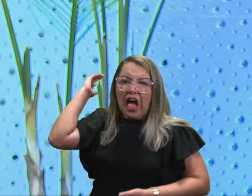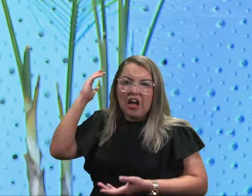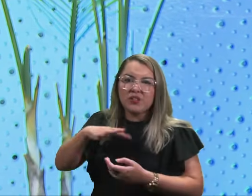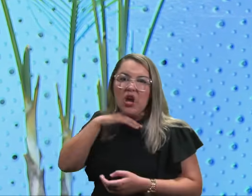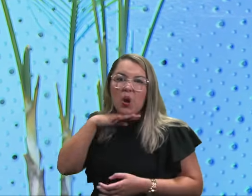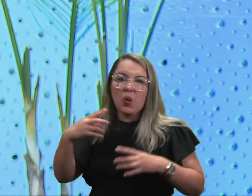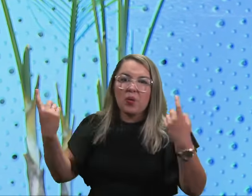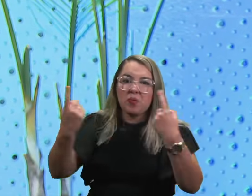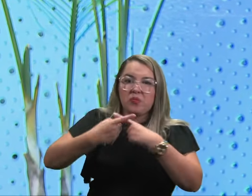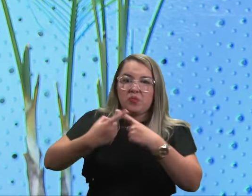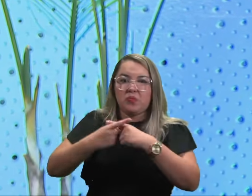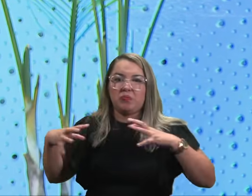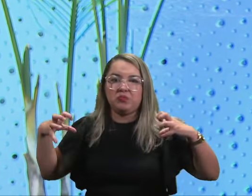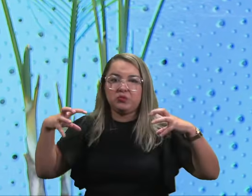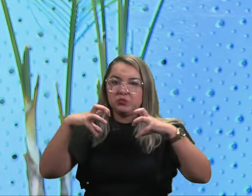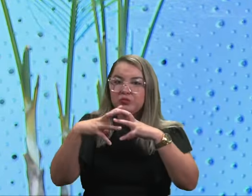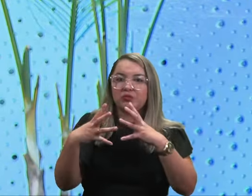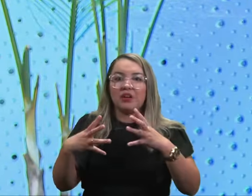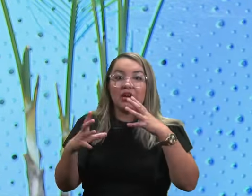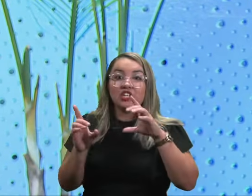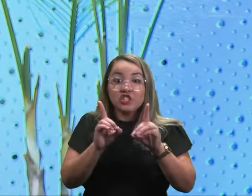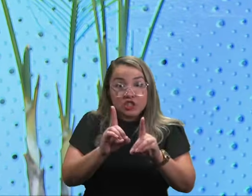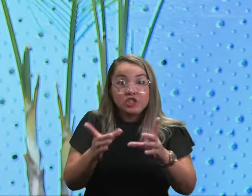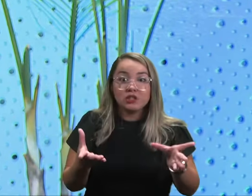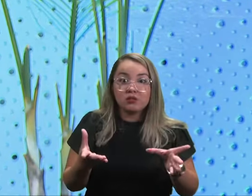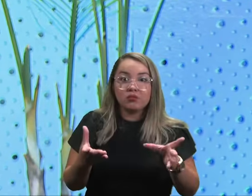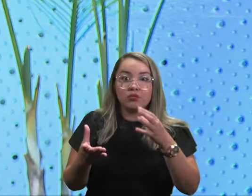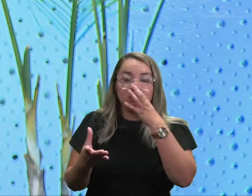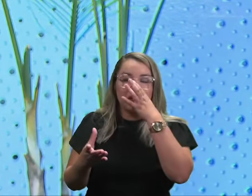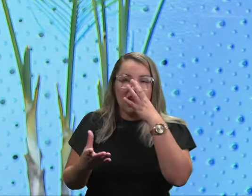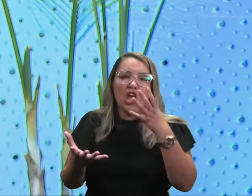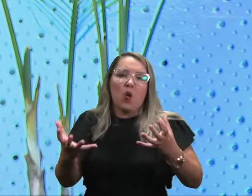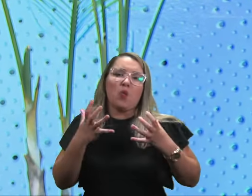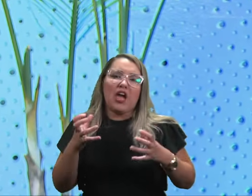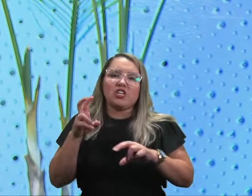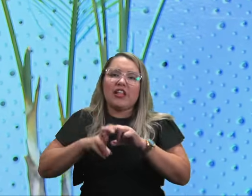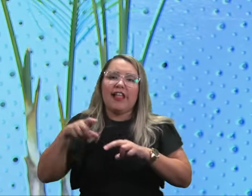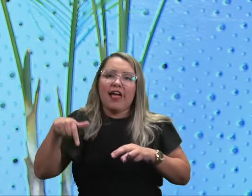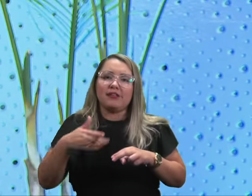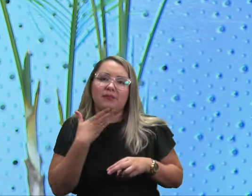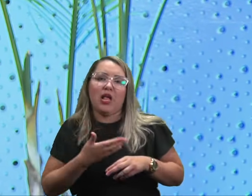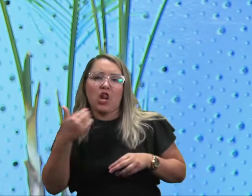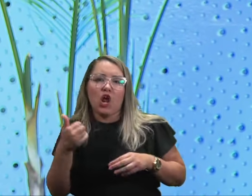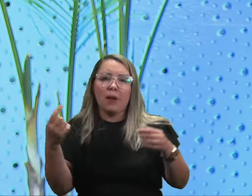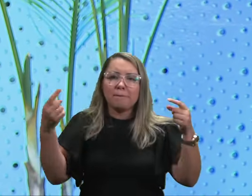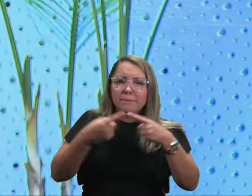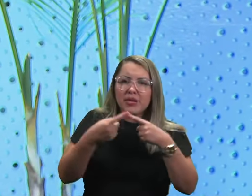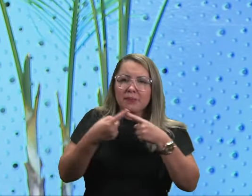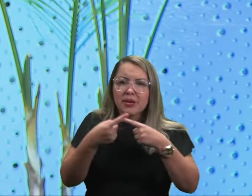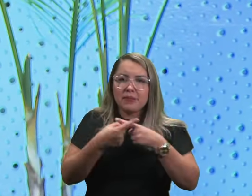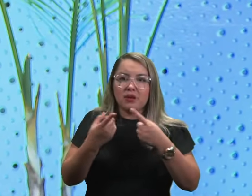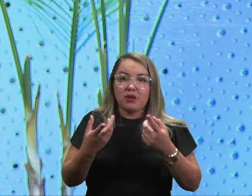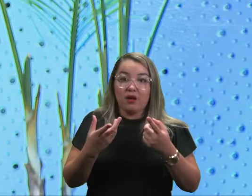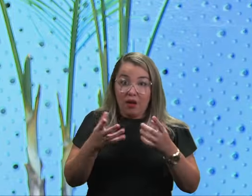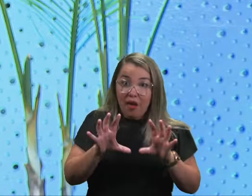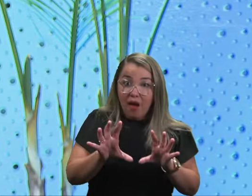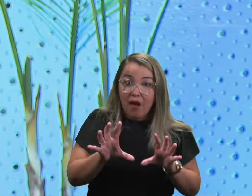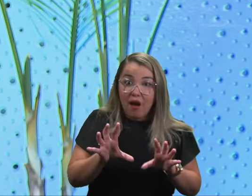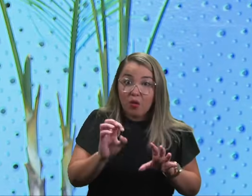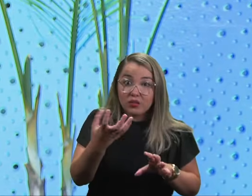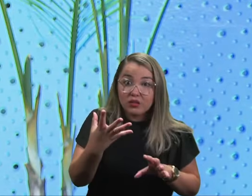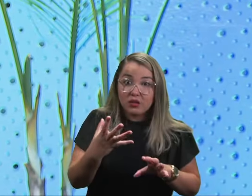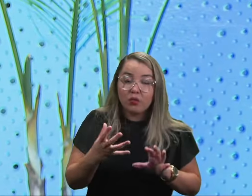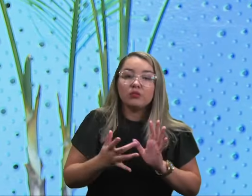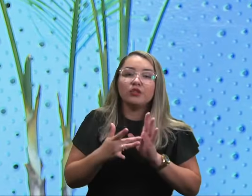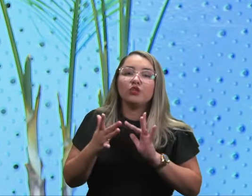disputando, divididos entre si, um querendo sentar à direita, outro à esquerda. É ou não é? Foi ou não foi assim? E